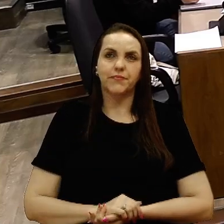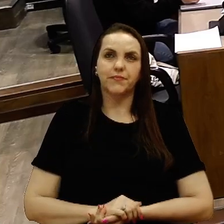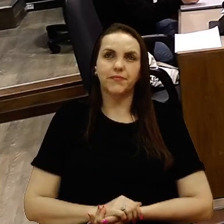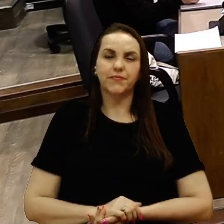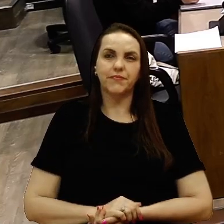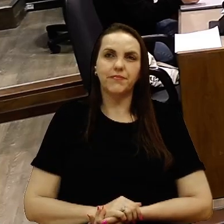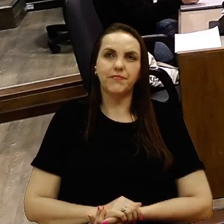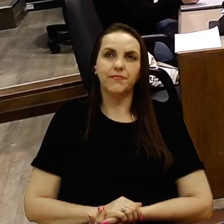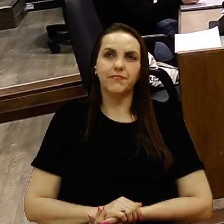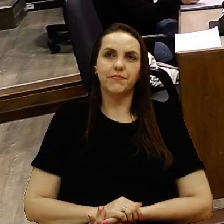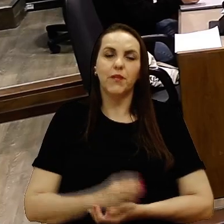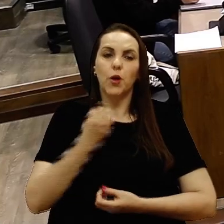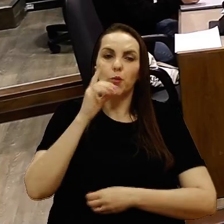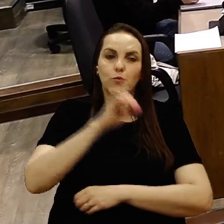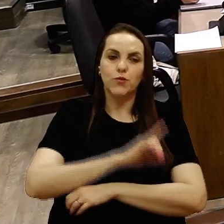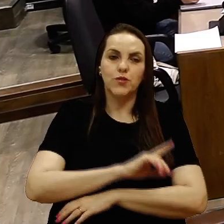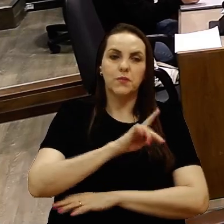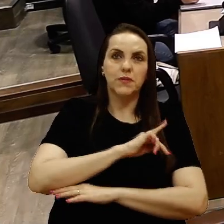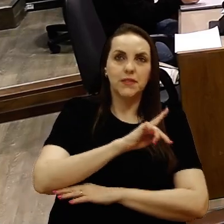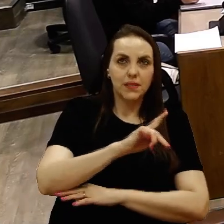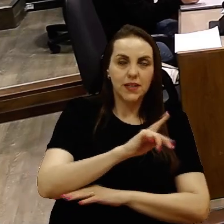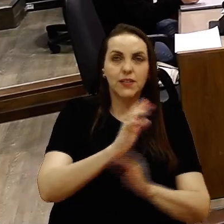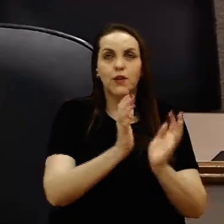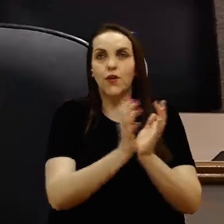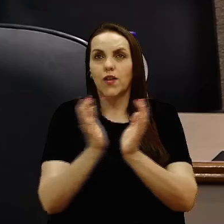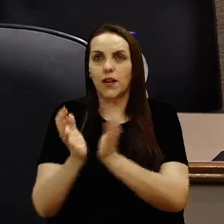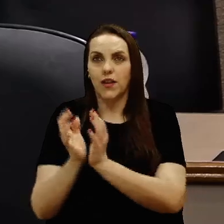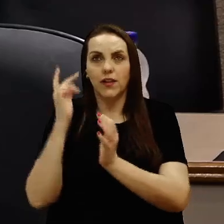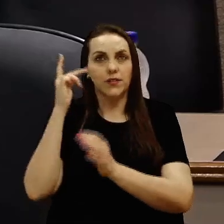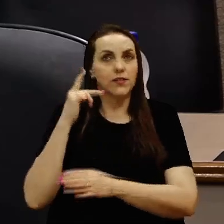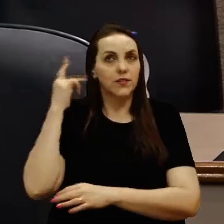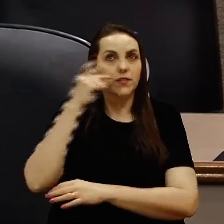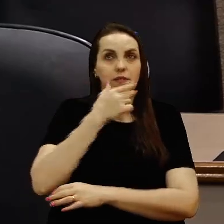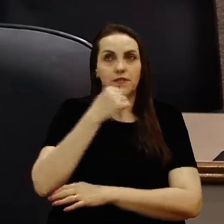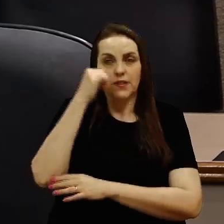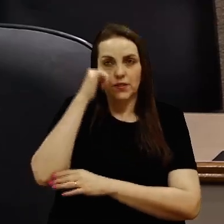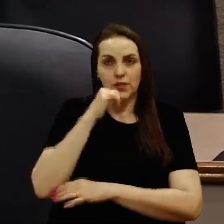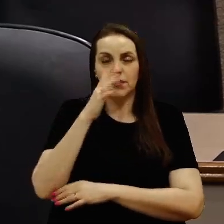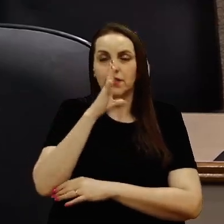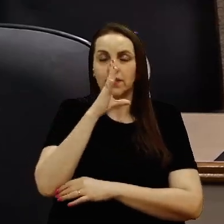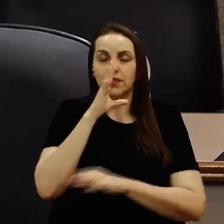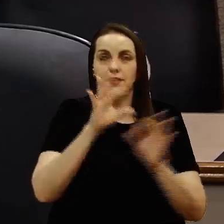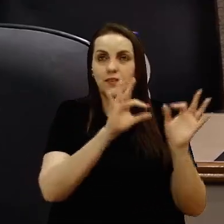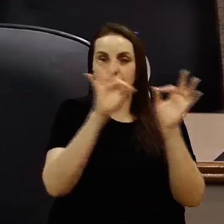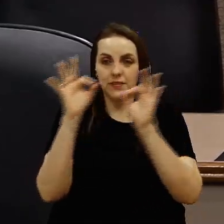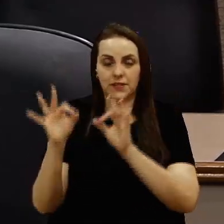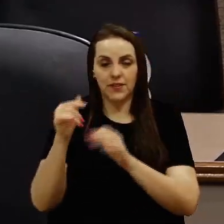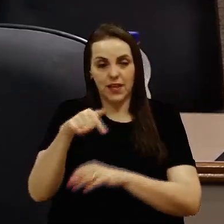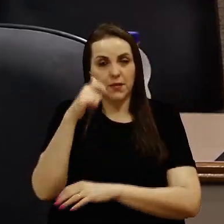Bom dia, senhor presidente, nobres colegas vereadores, quem está nos assistindo aqui pelas redes sociais, muito bom dia.